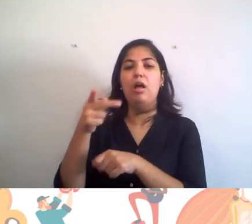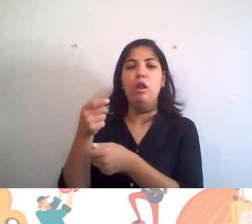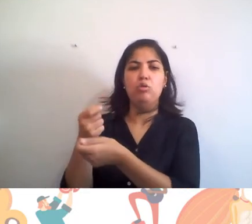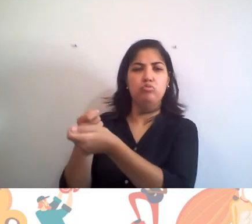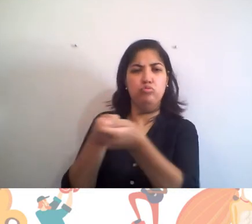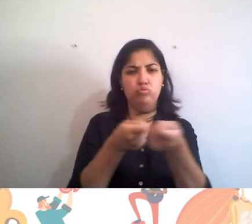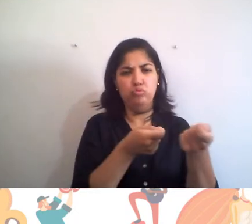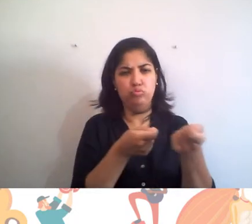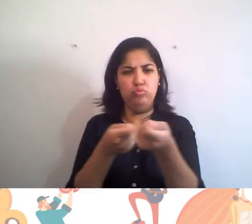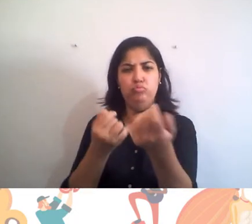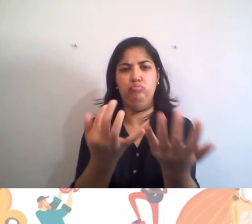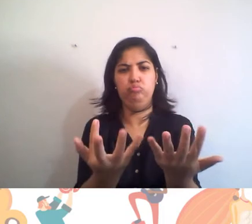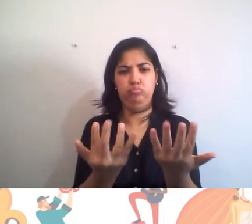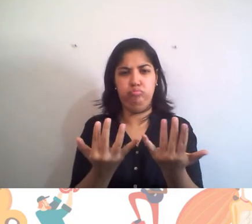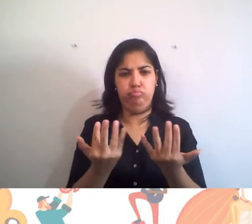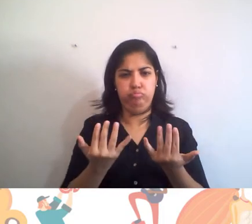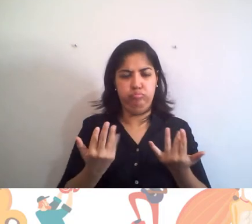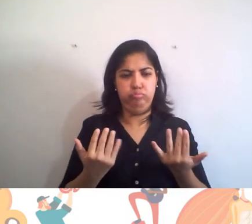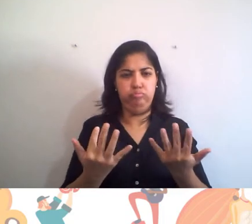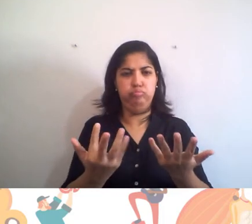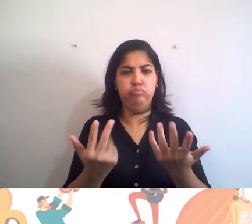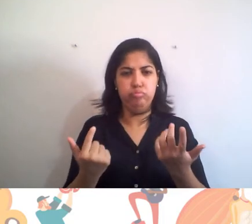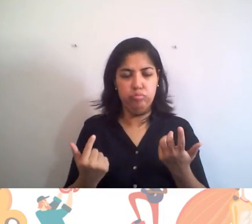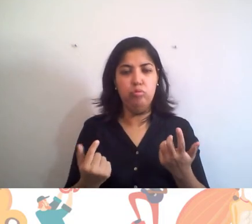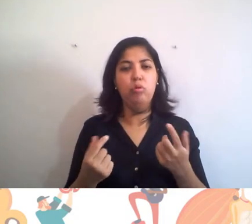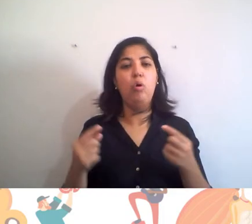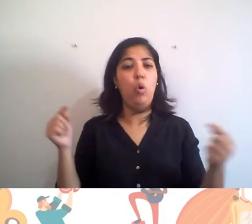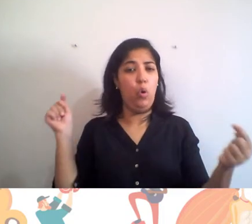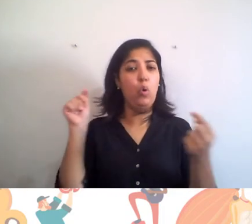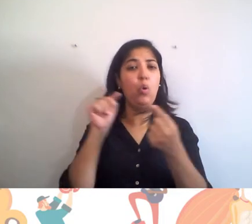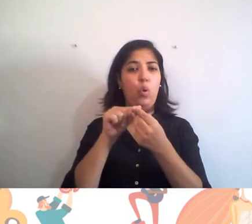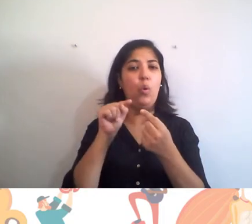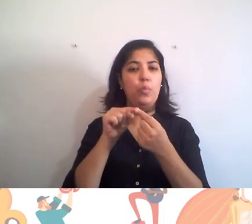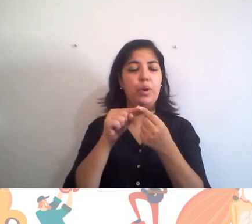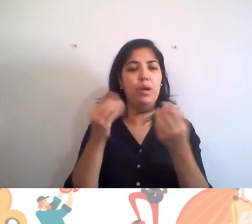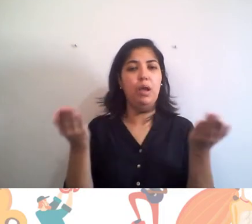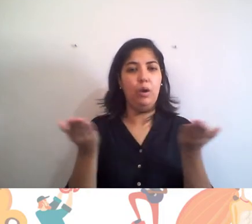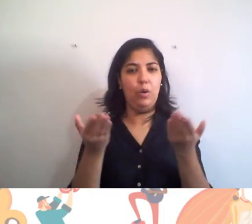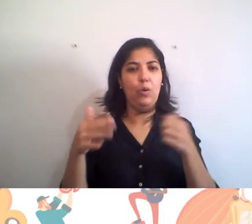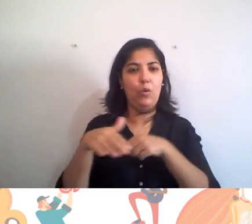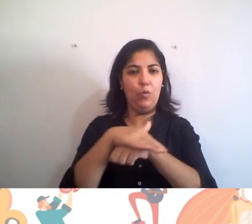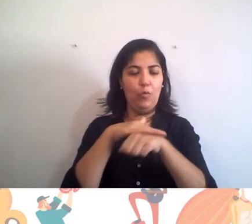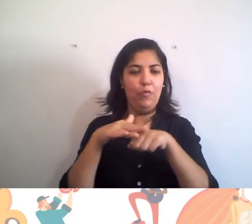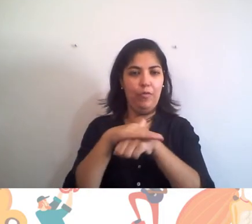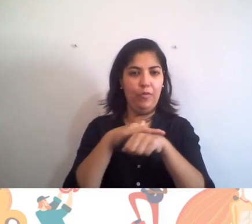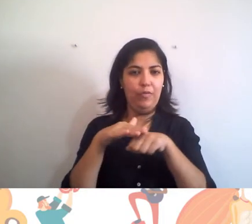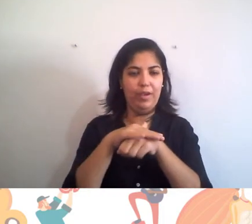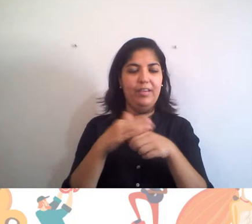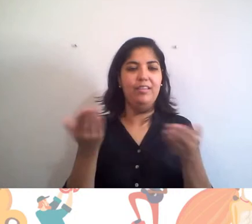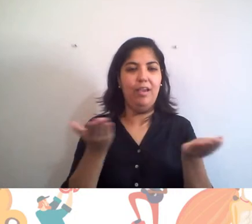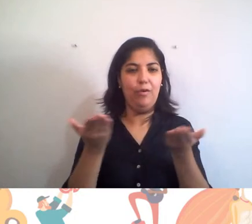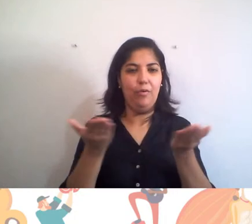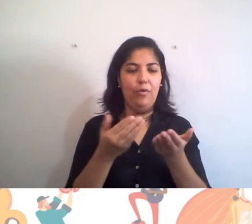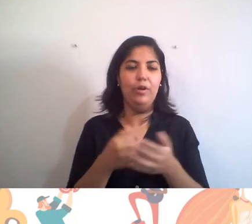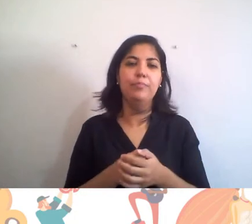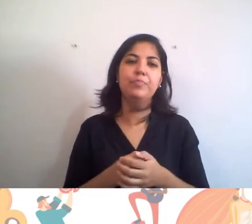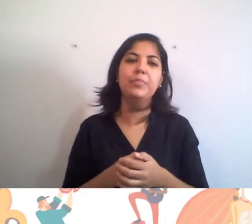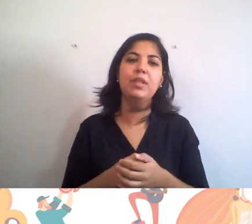tudo a ver com a conversa que a gente fez agora, né? O Terra Madre Brasil segue até amanhã,